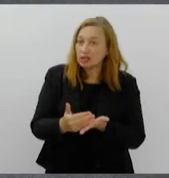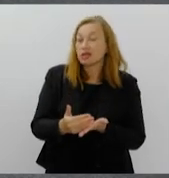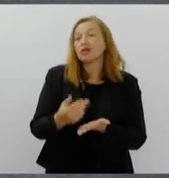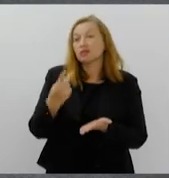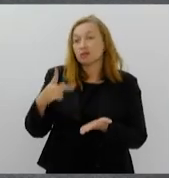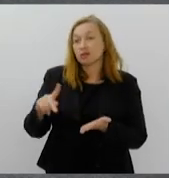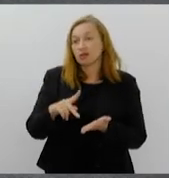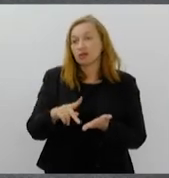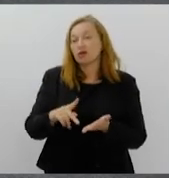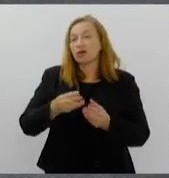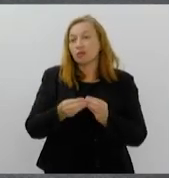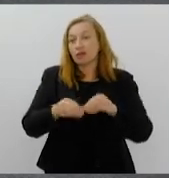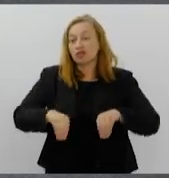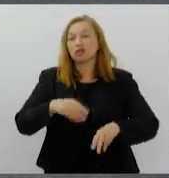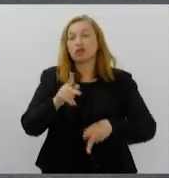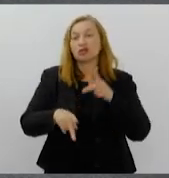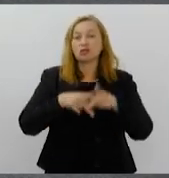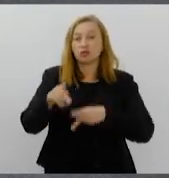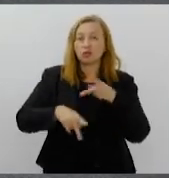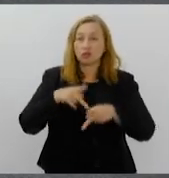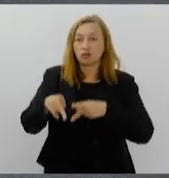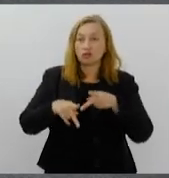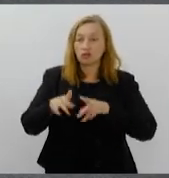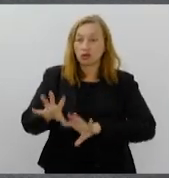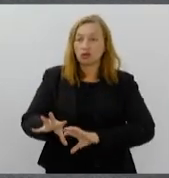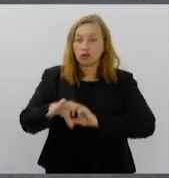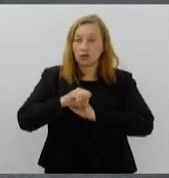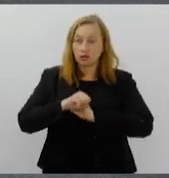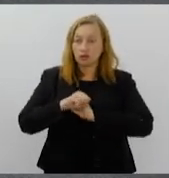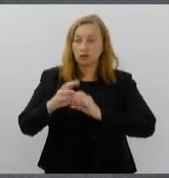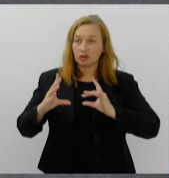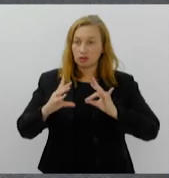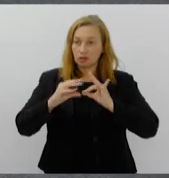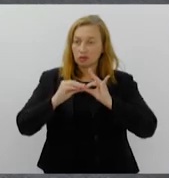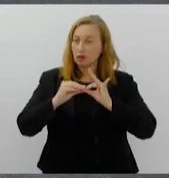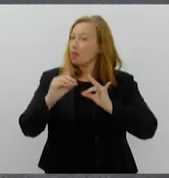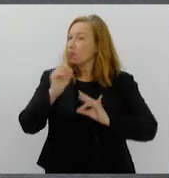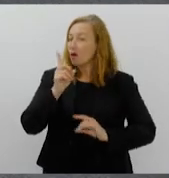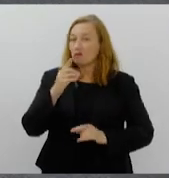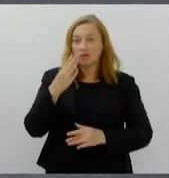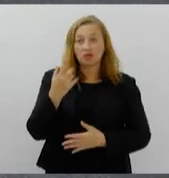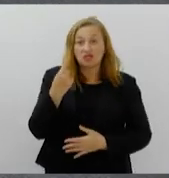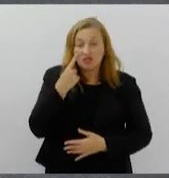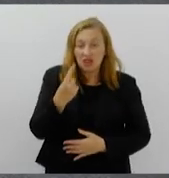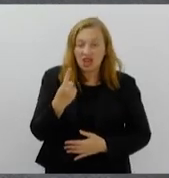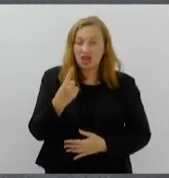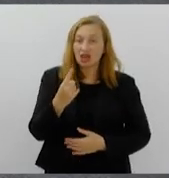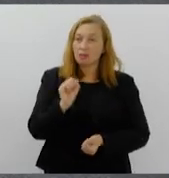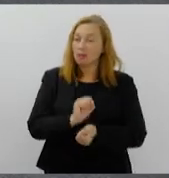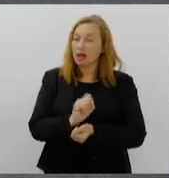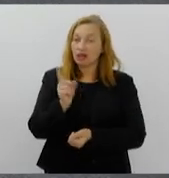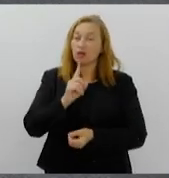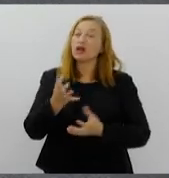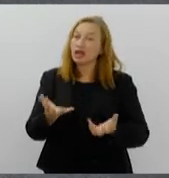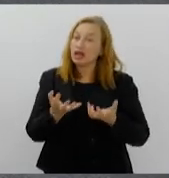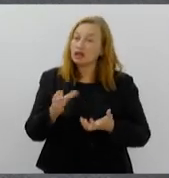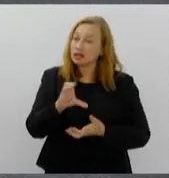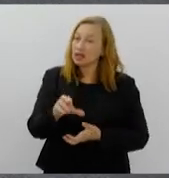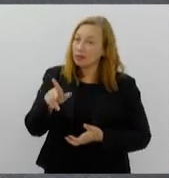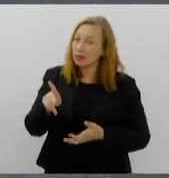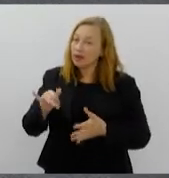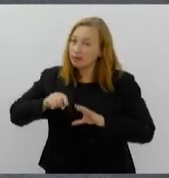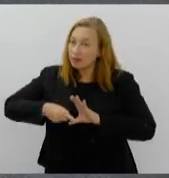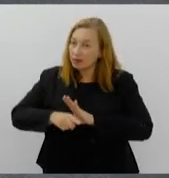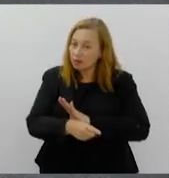origem, afetando a população com a infecção do vírus HIV. Nós não vamos assistir isso parados, queremos CPI para